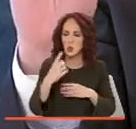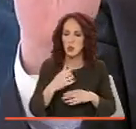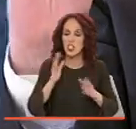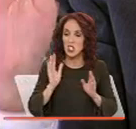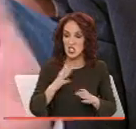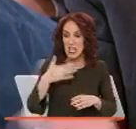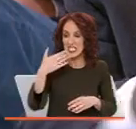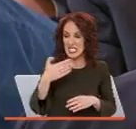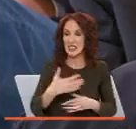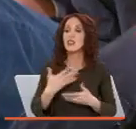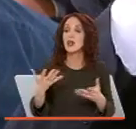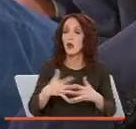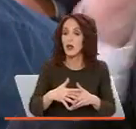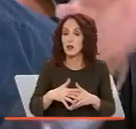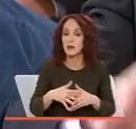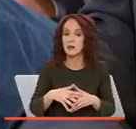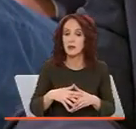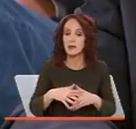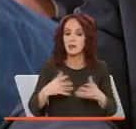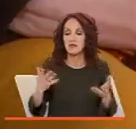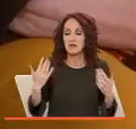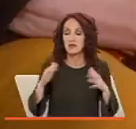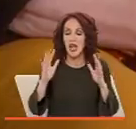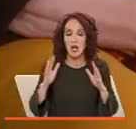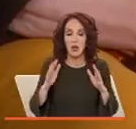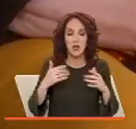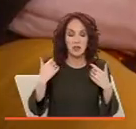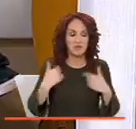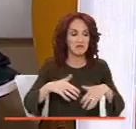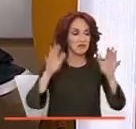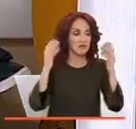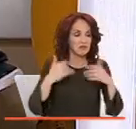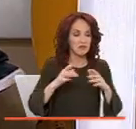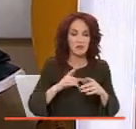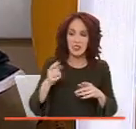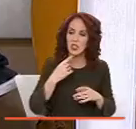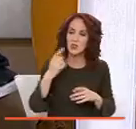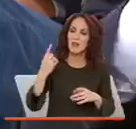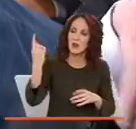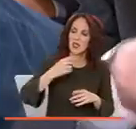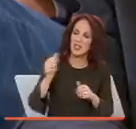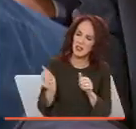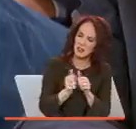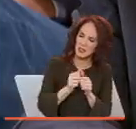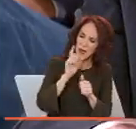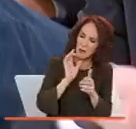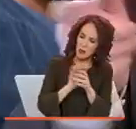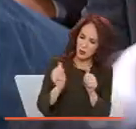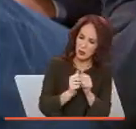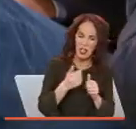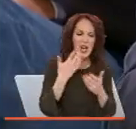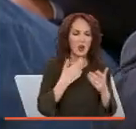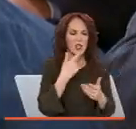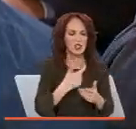últimos 3 mandatos, para ela ir a qualquer coisa, era um inferno. Agora passou a estar mais tempo com ela, ela não está farta de si. Não, porque eu tenho.